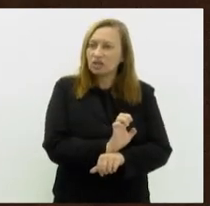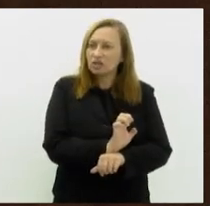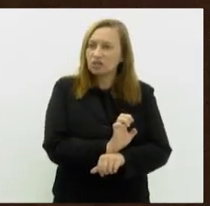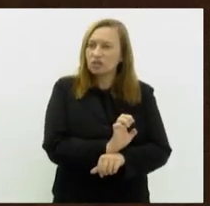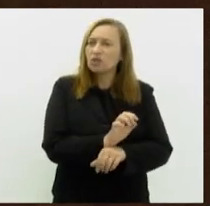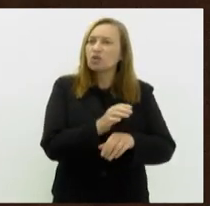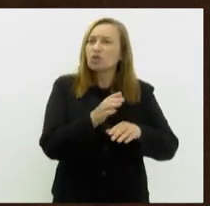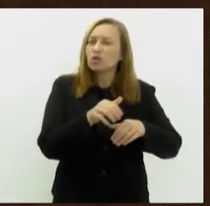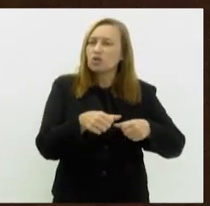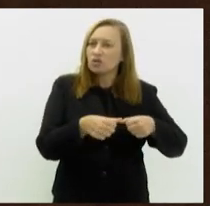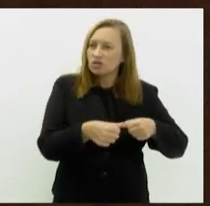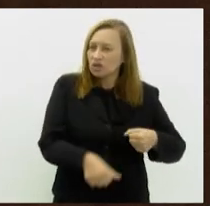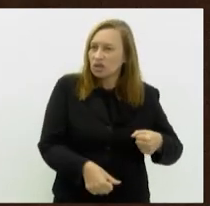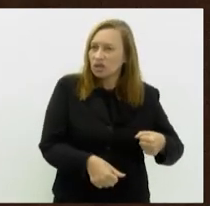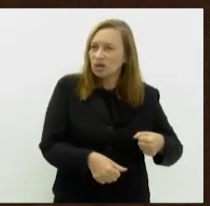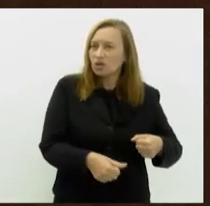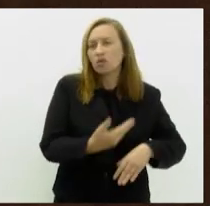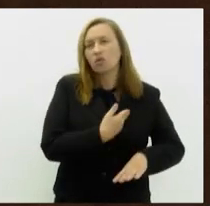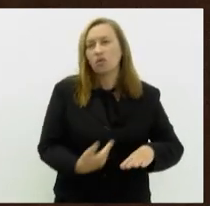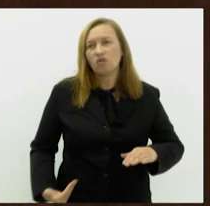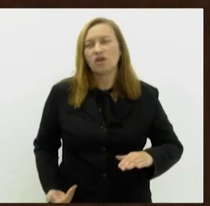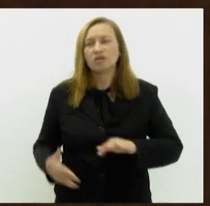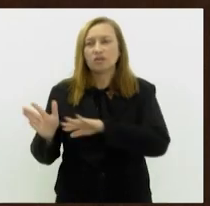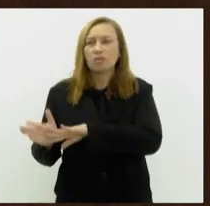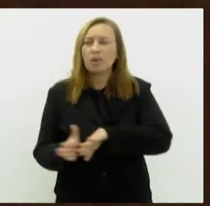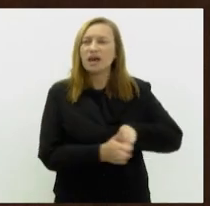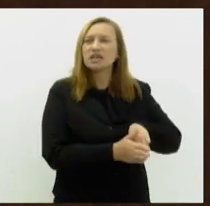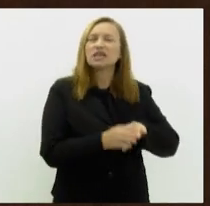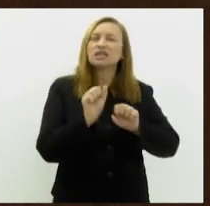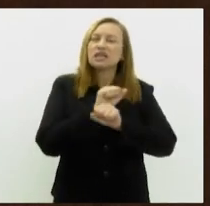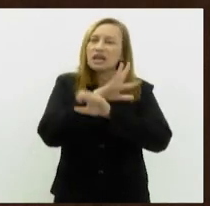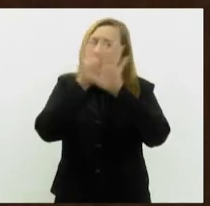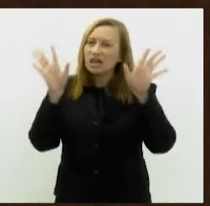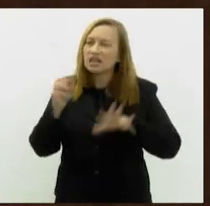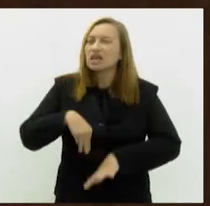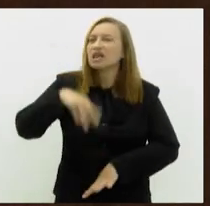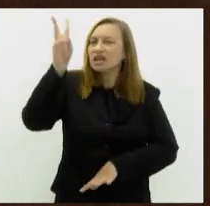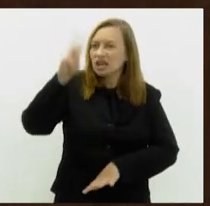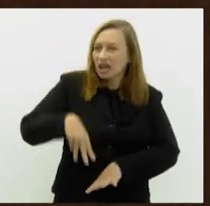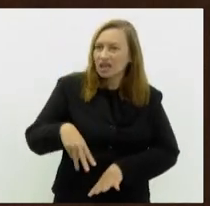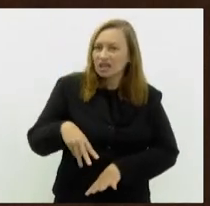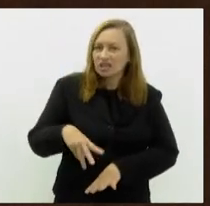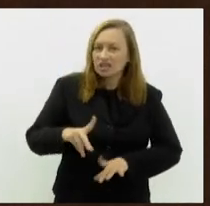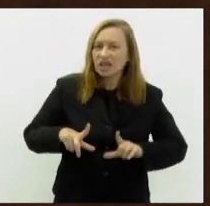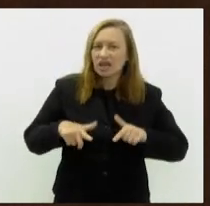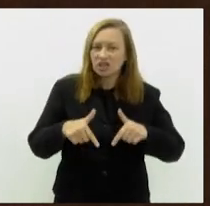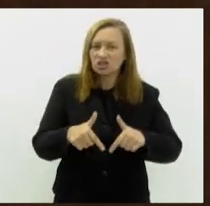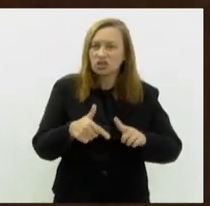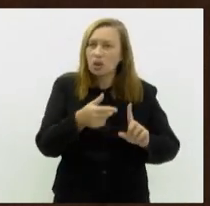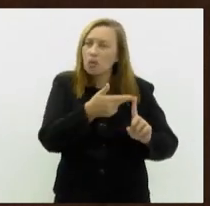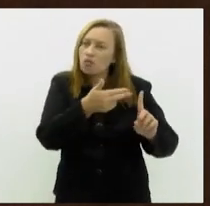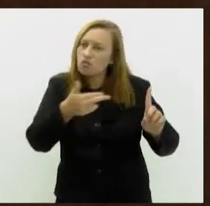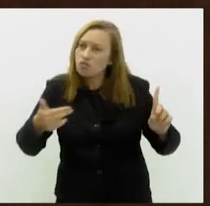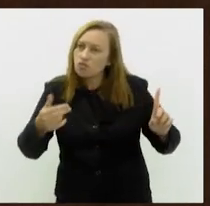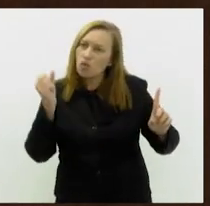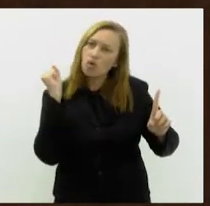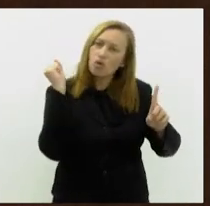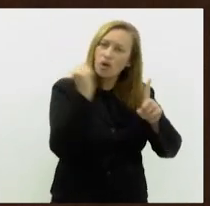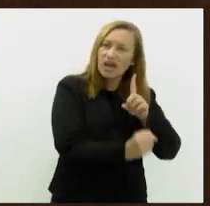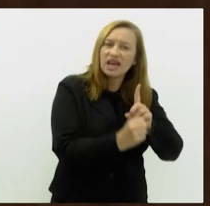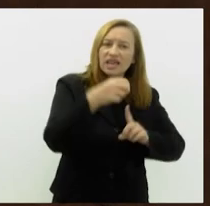evidente que a gente tem clareza, não é? Que quem está promovendo esse genocídio é o